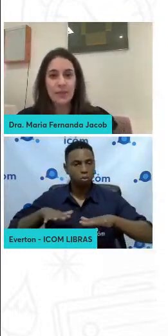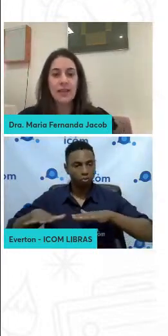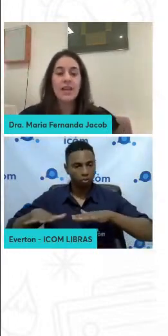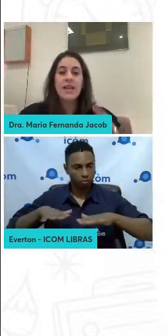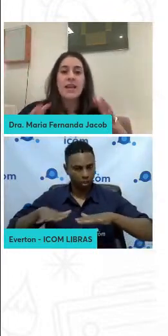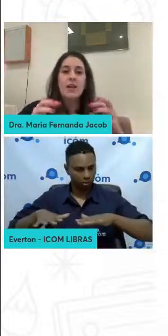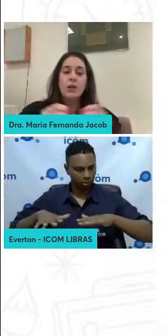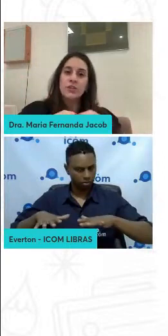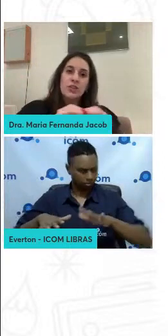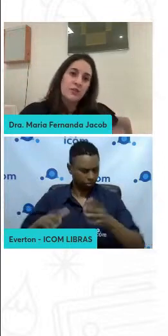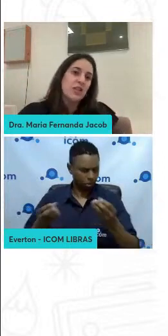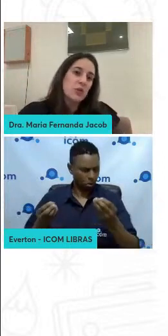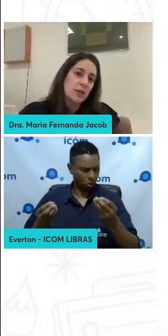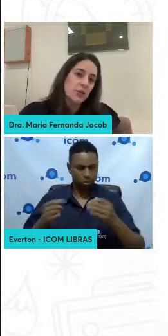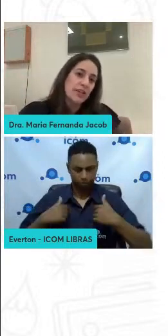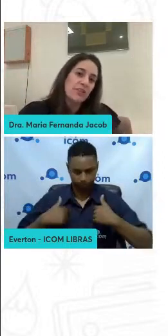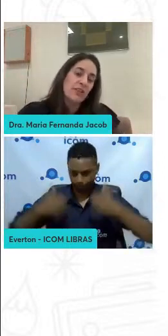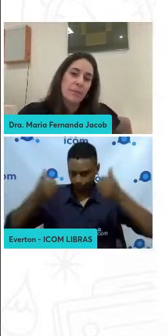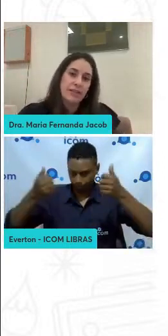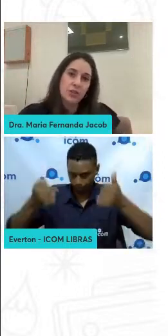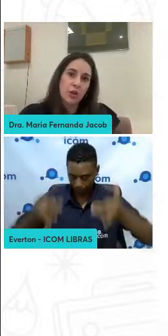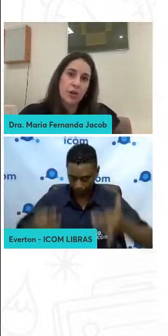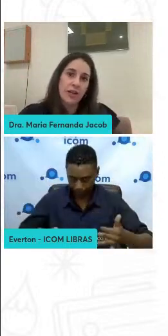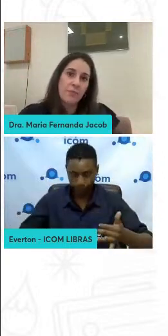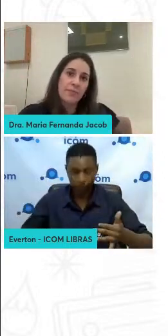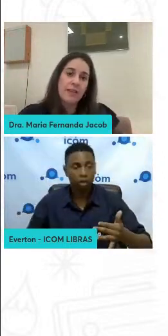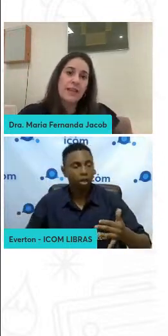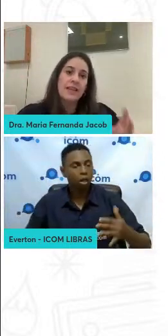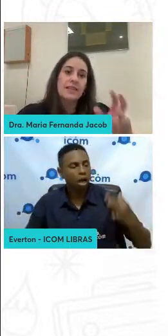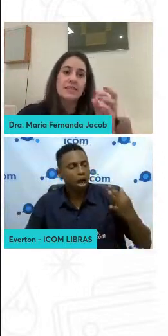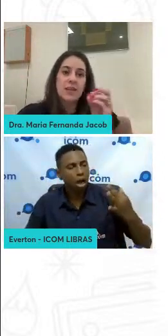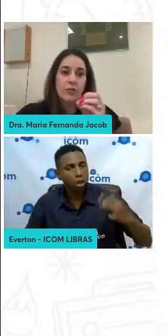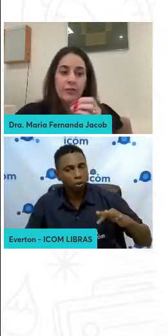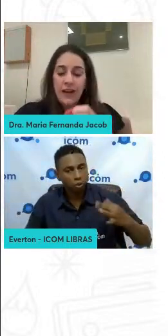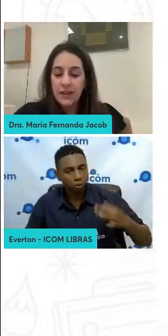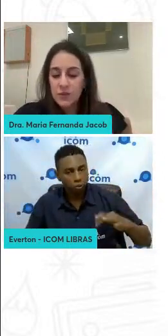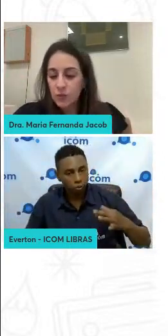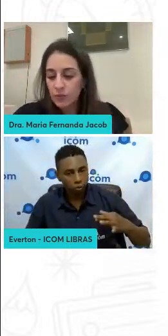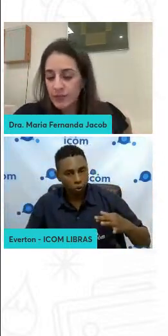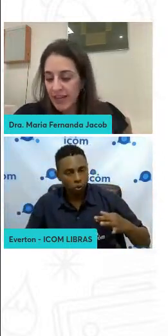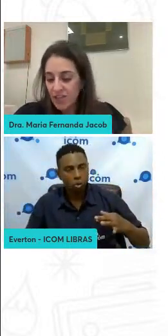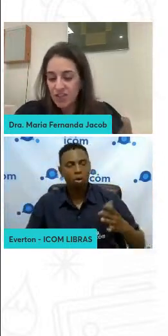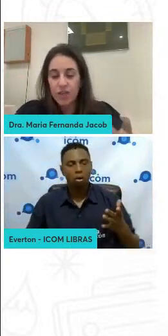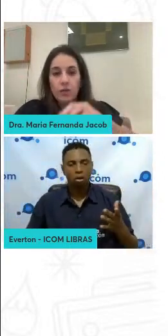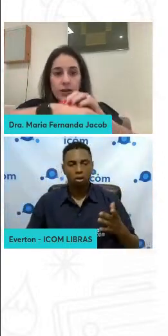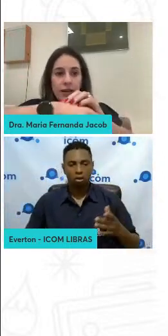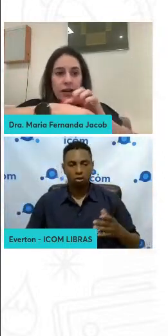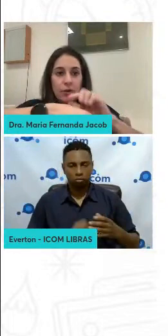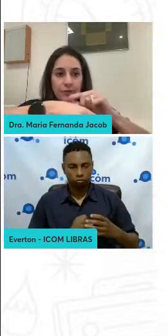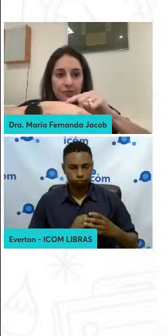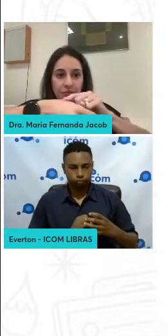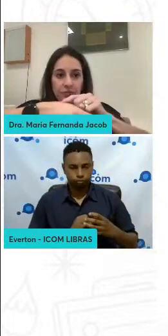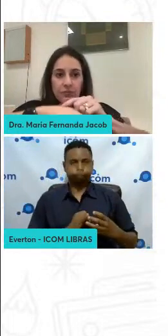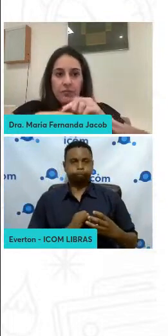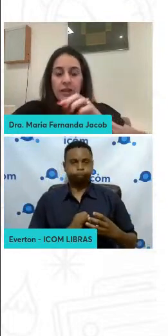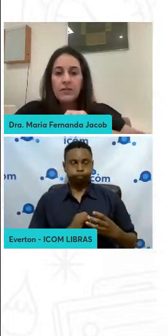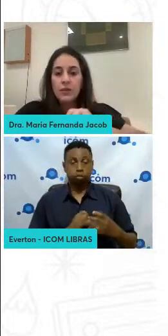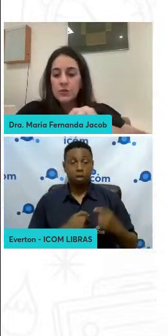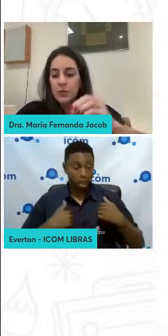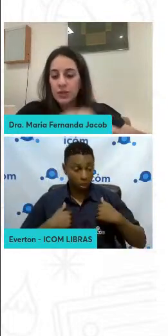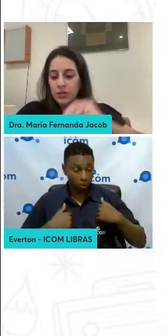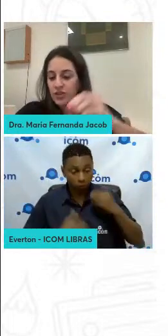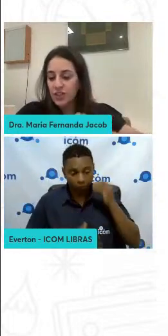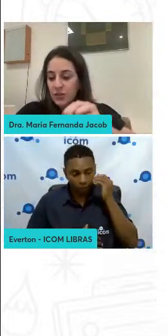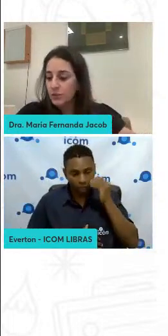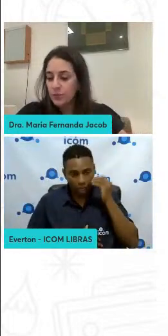seguinte, quando eu estou de frente a uma dor inflamatória, se eu faço um teste local,